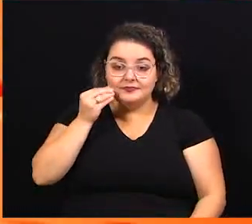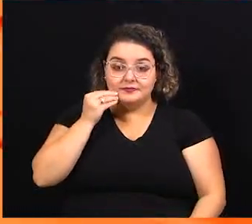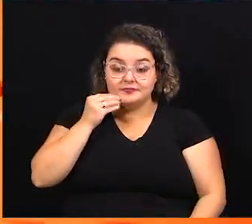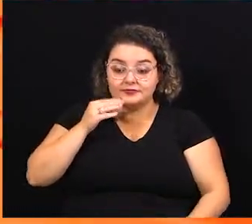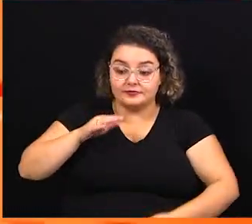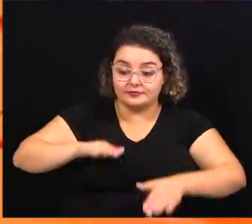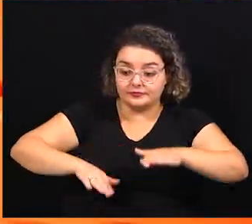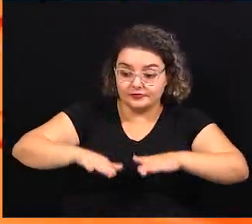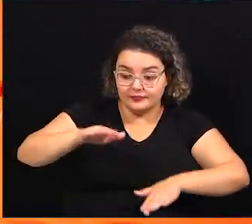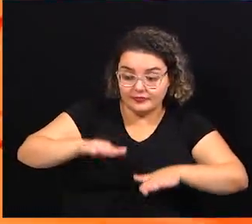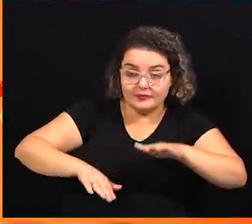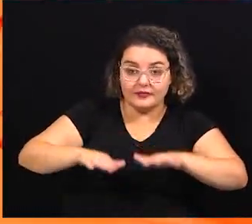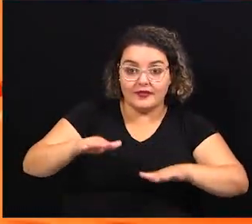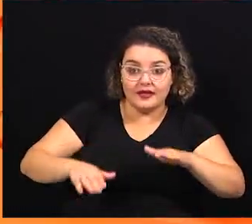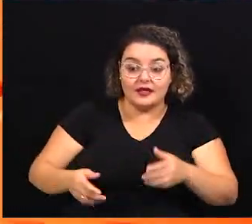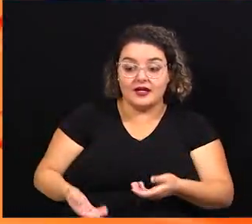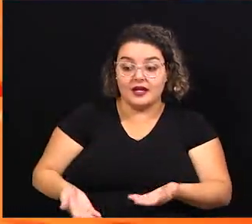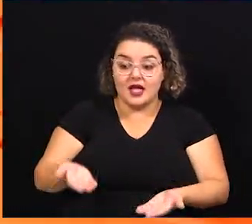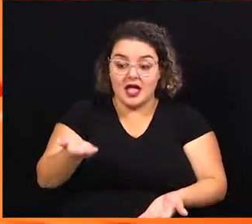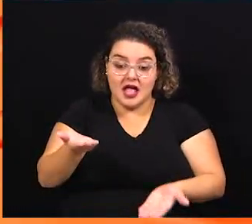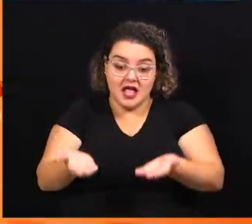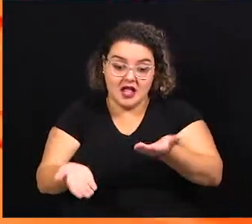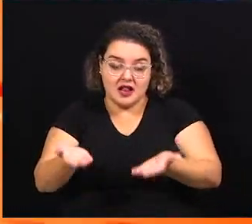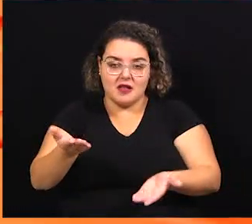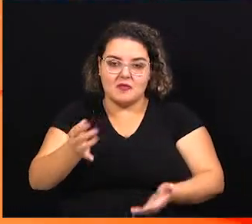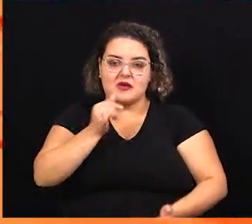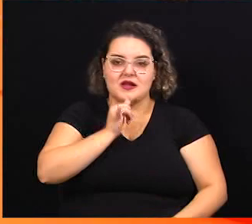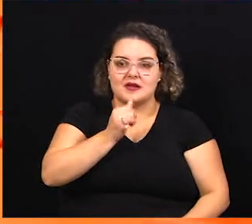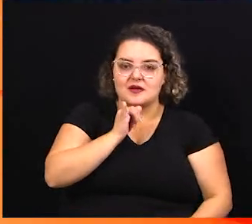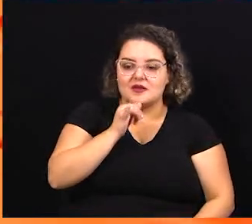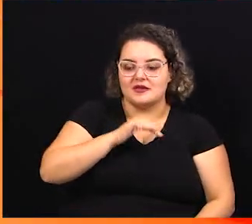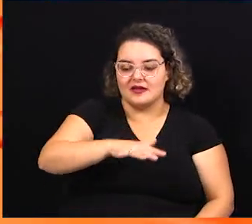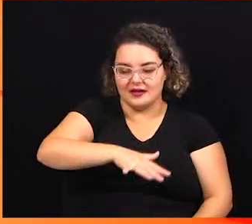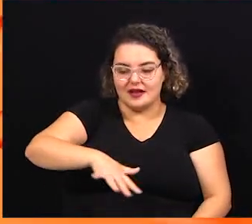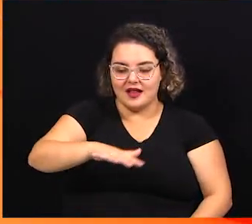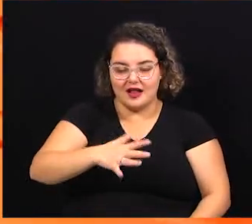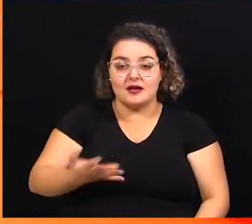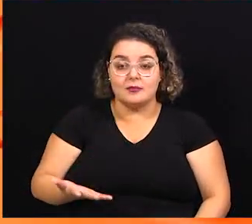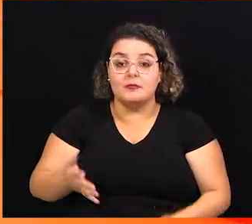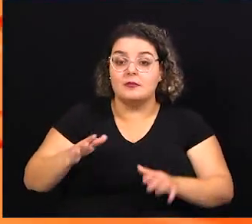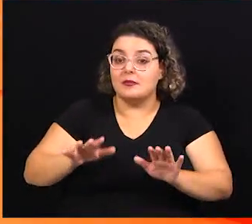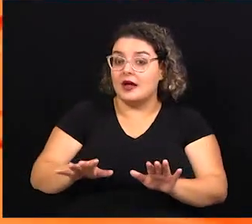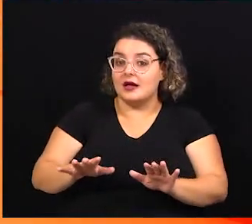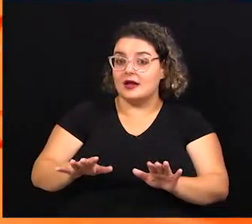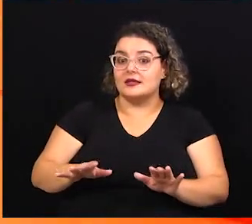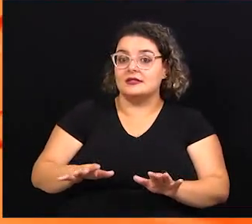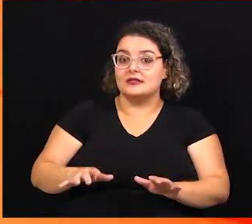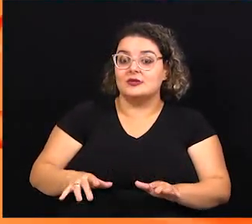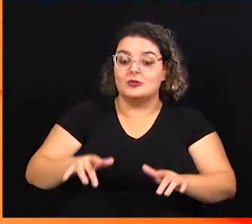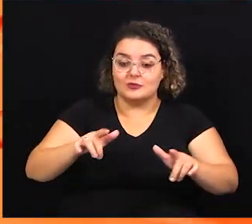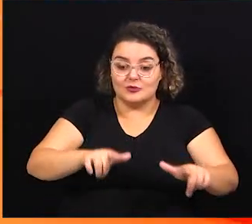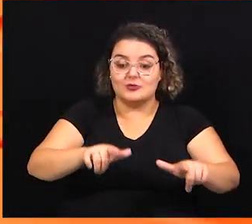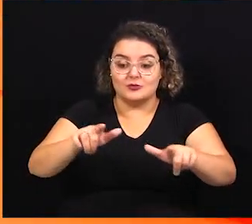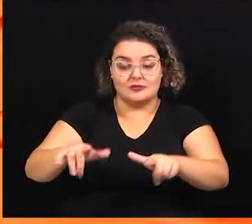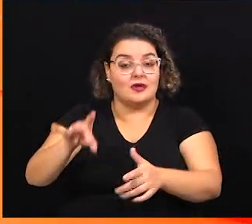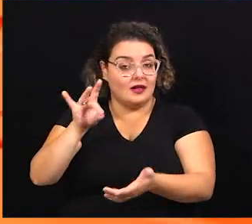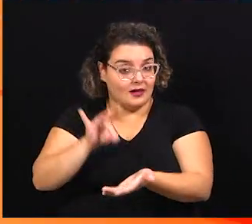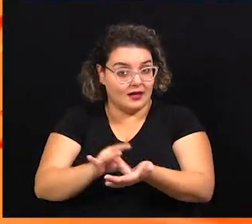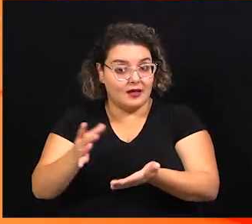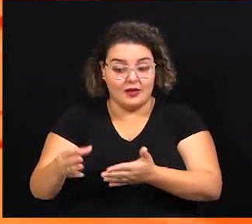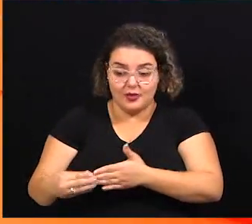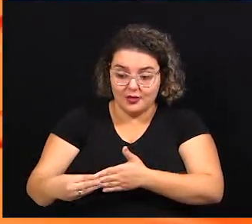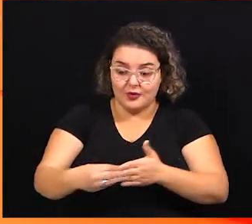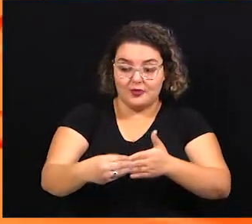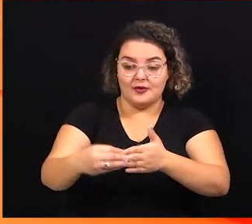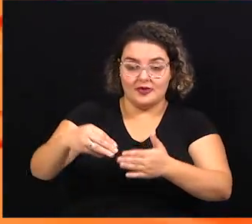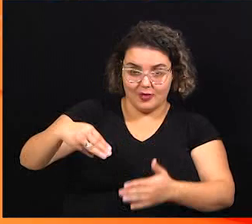tentei balancear as pesquisas com o ritmo narrativo do gênero, né? No entanto, assim, os lugares são reais. Inclusive, o